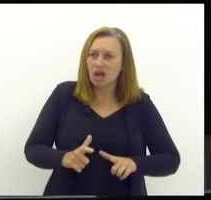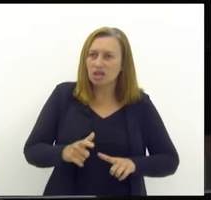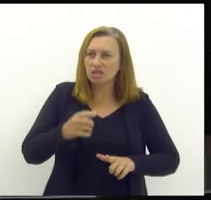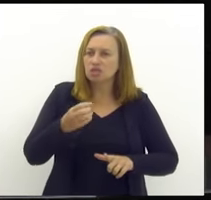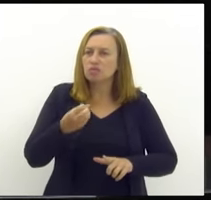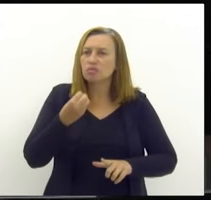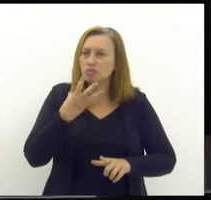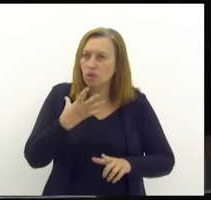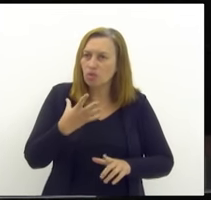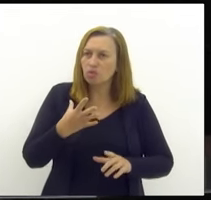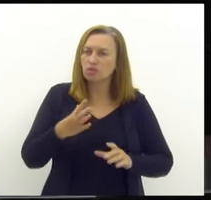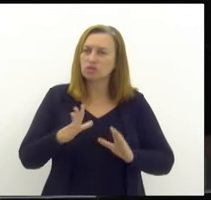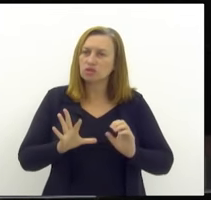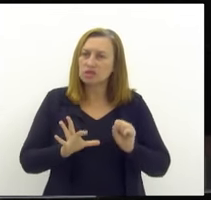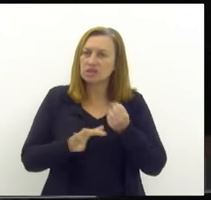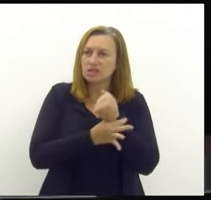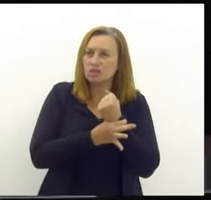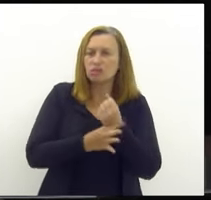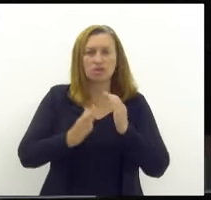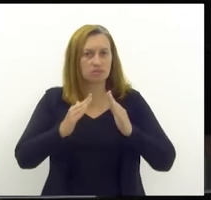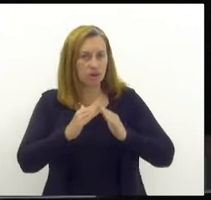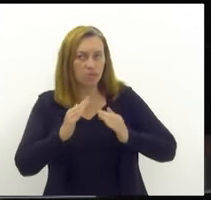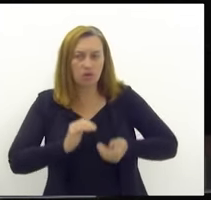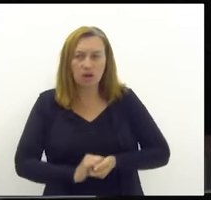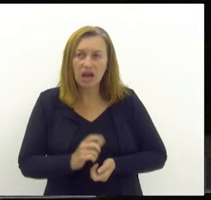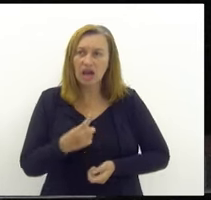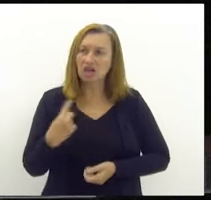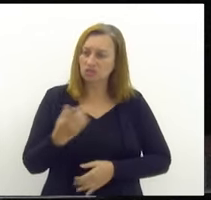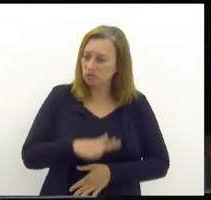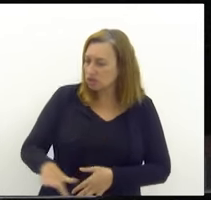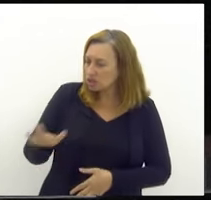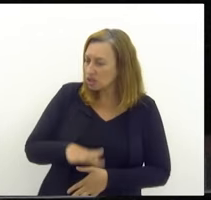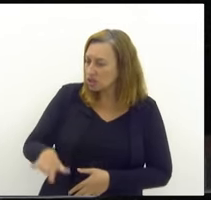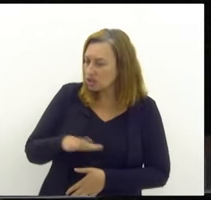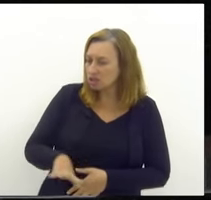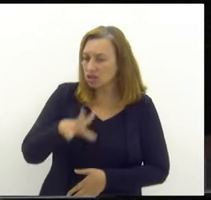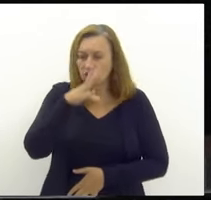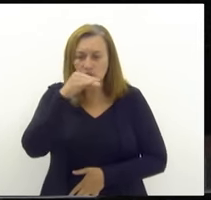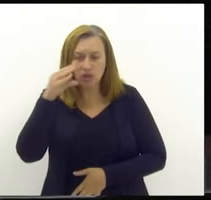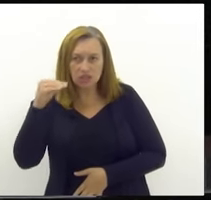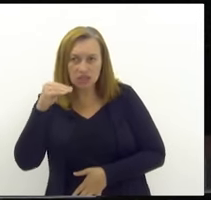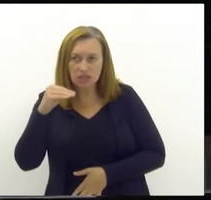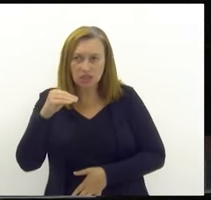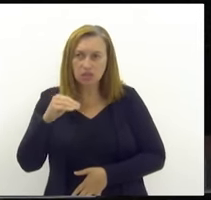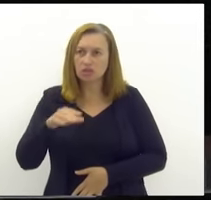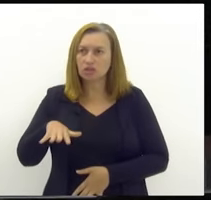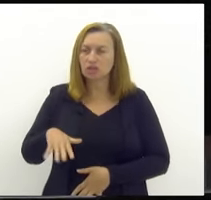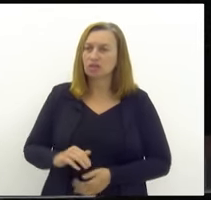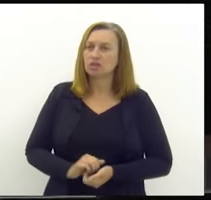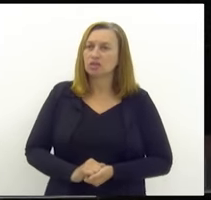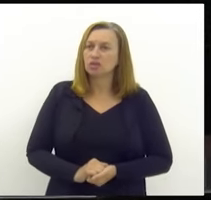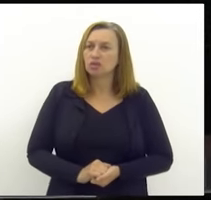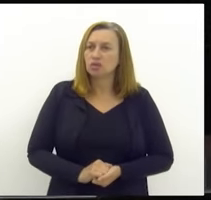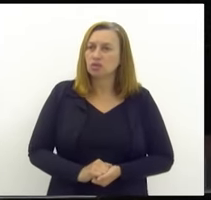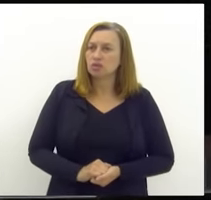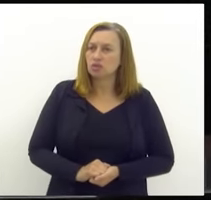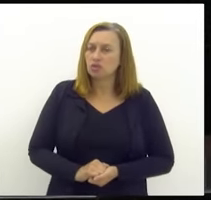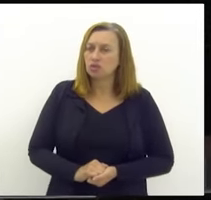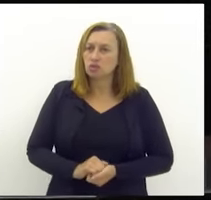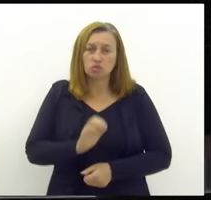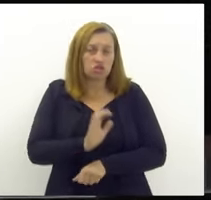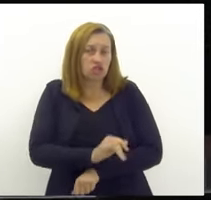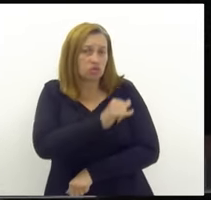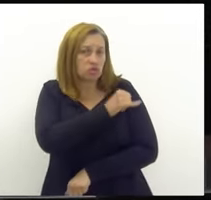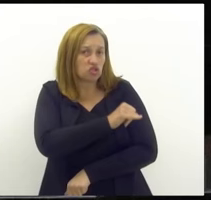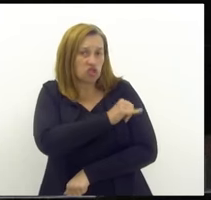com segurança as nossas crianças e os nossos adolescentes do território empobrecido do Estado do